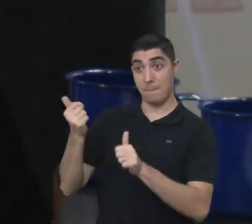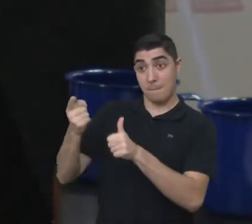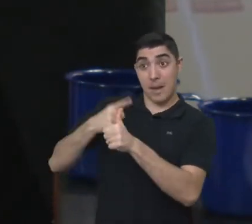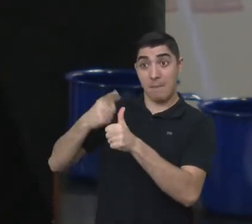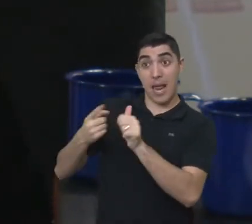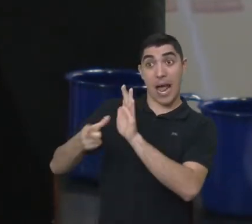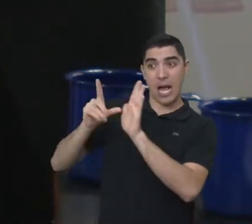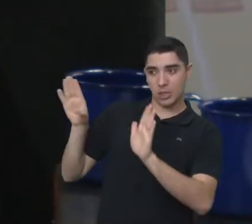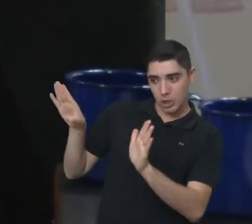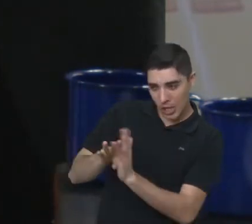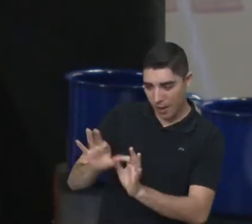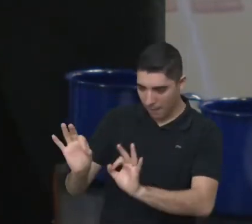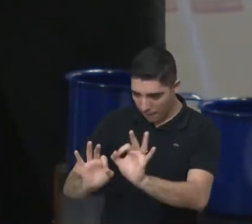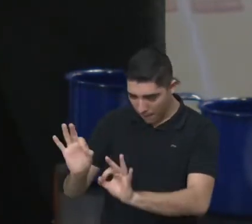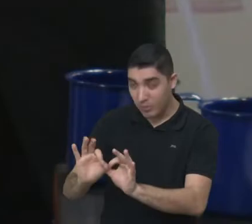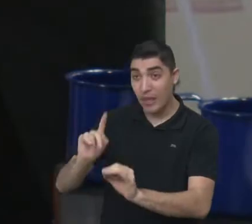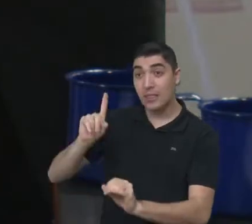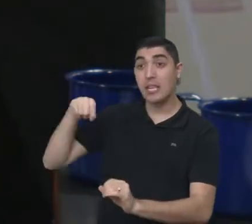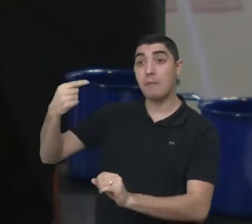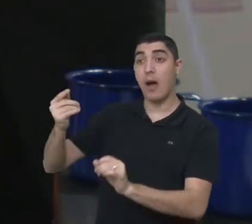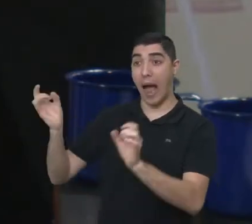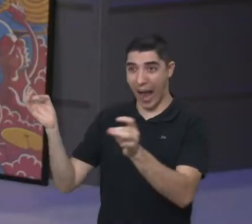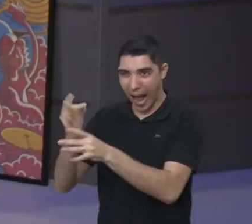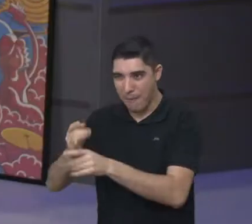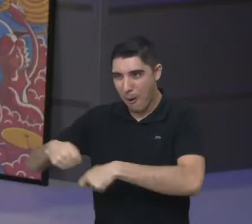a última a sair da banda, né?